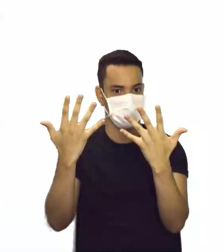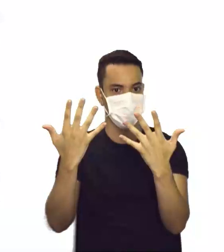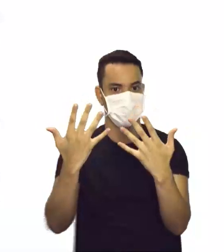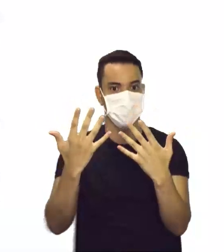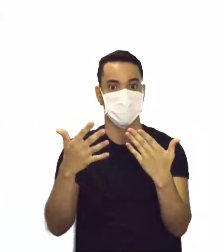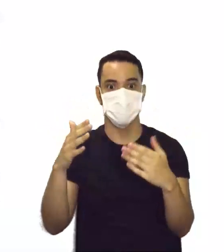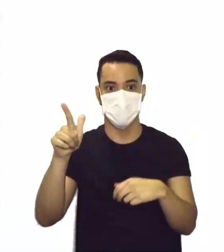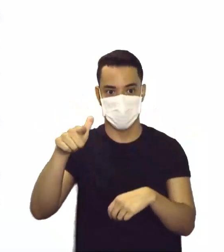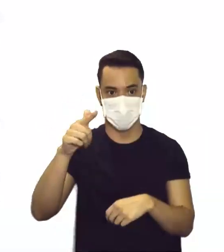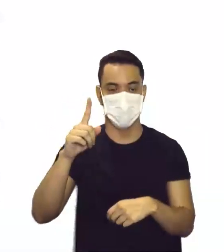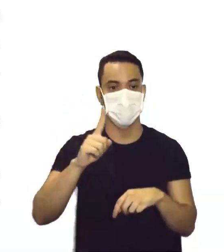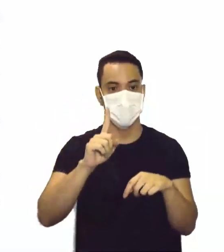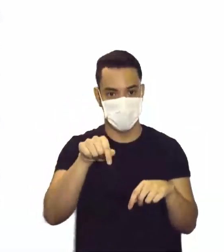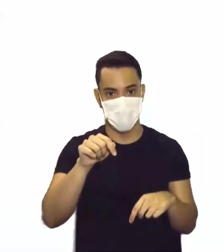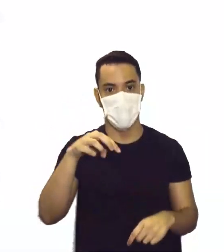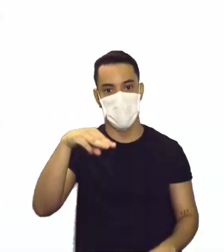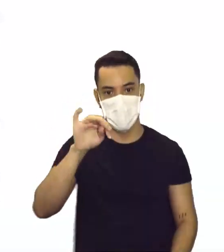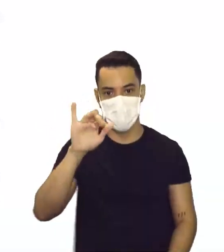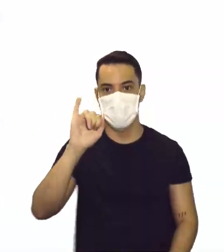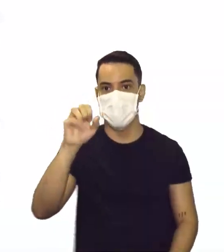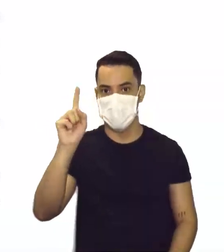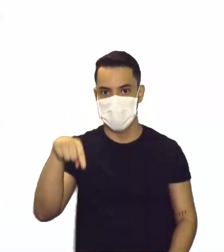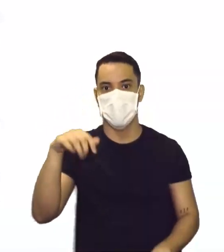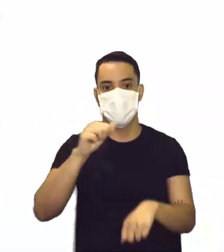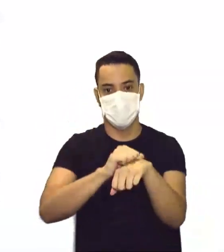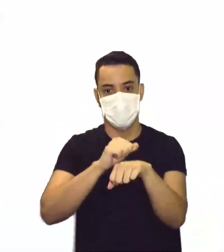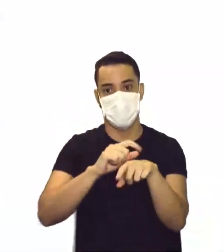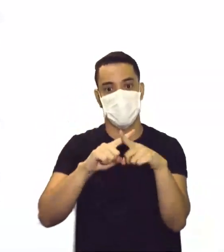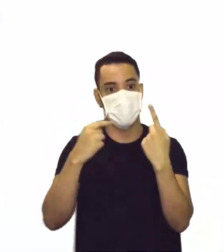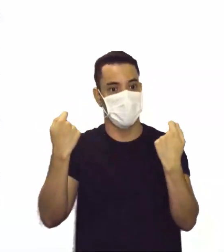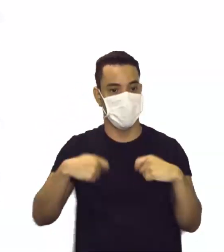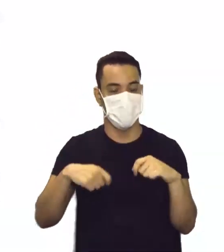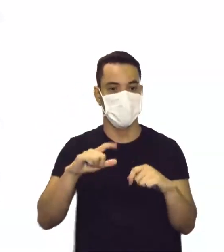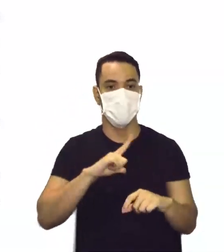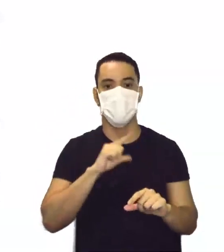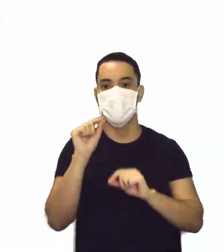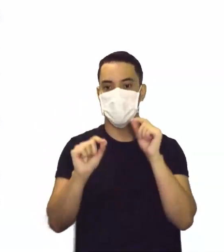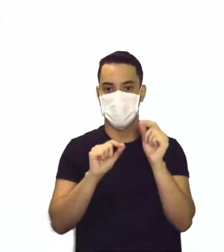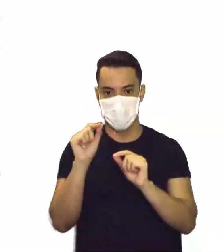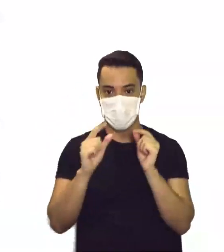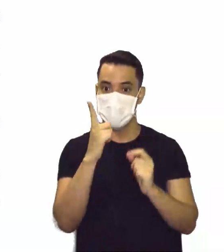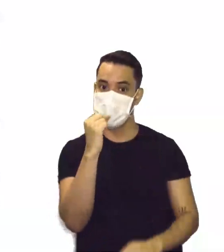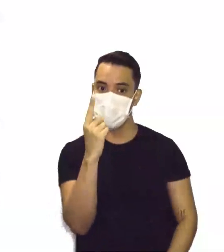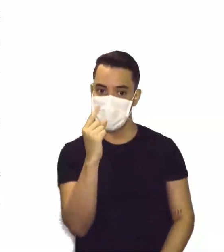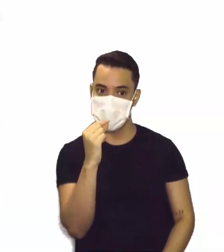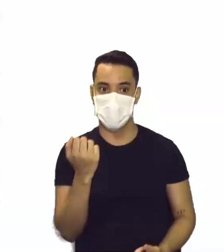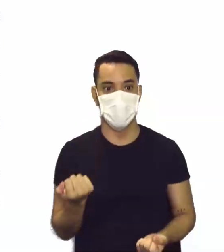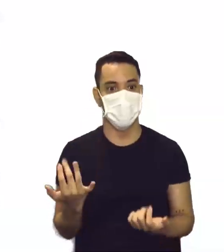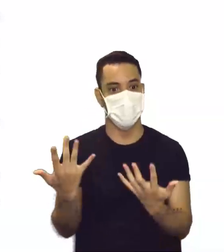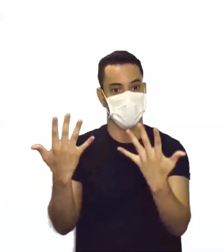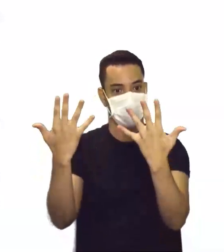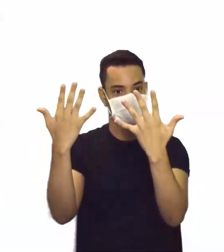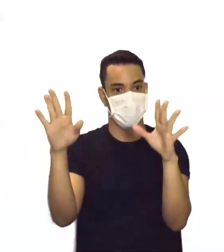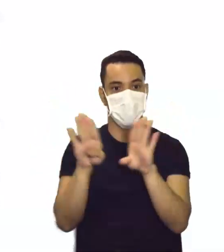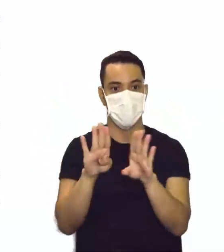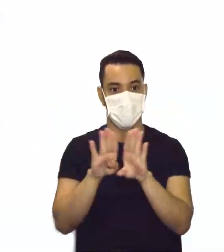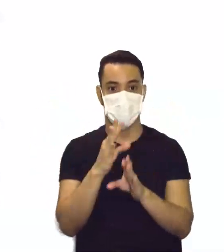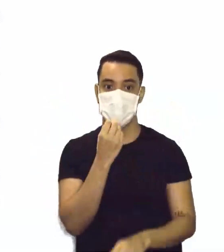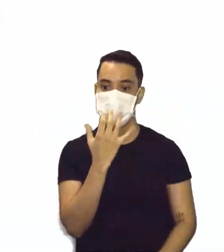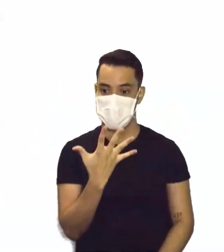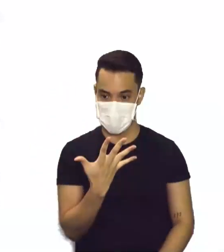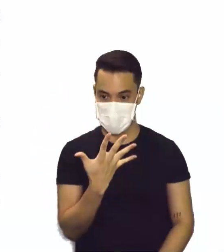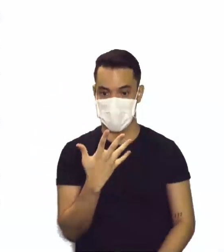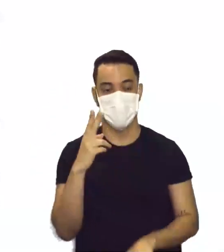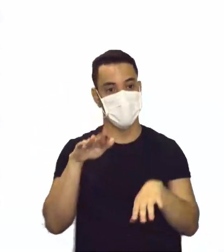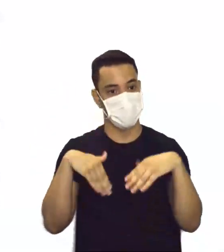são sólidos, mas também para conduzir eu também tenho substâncias líquidas e gasosas que são boas